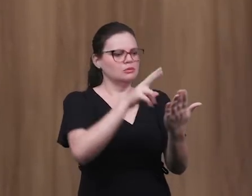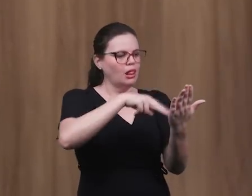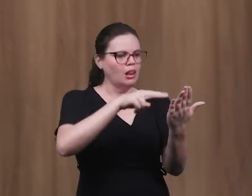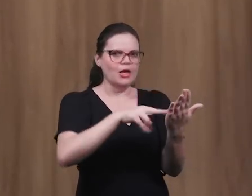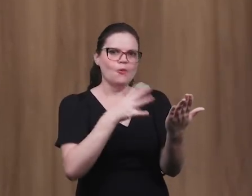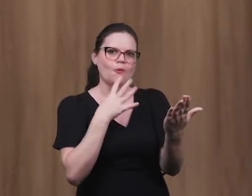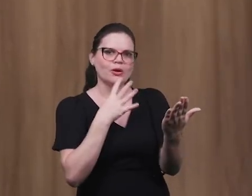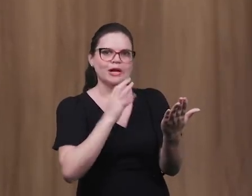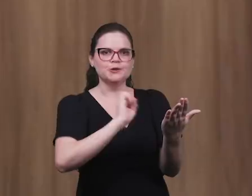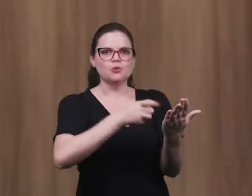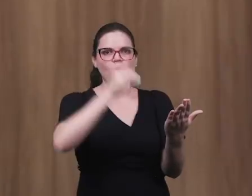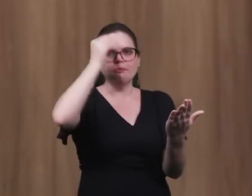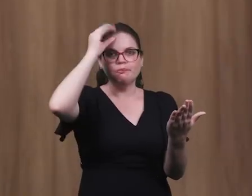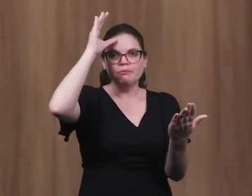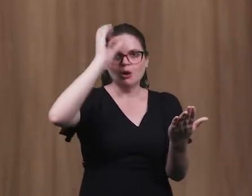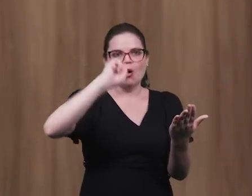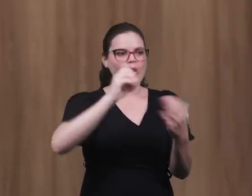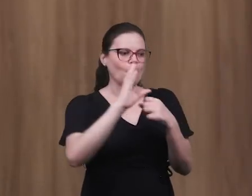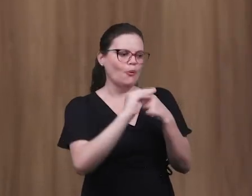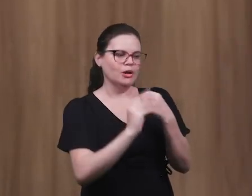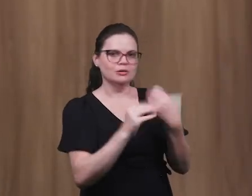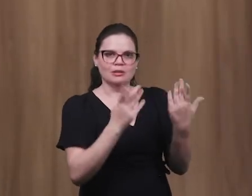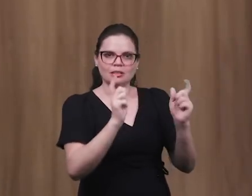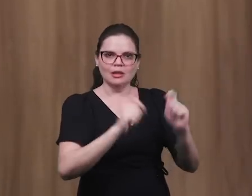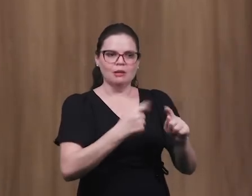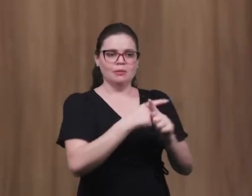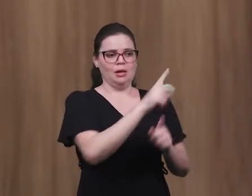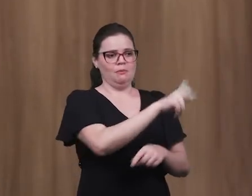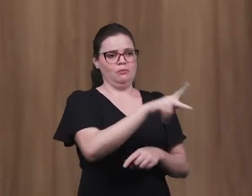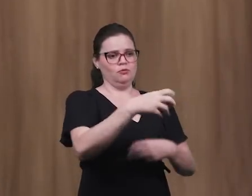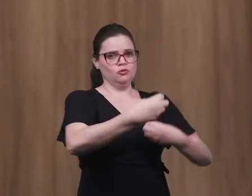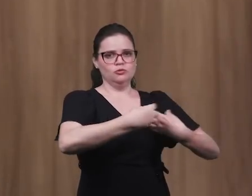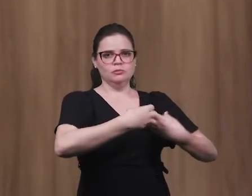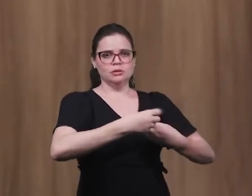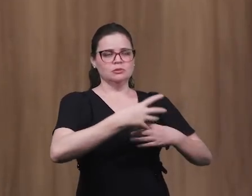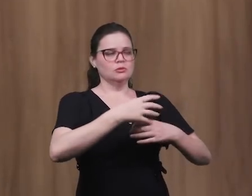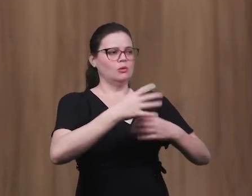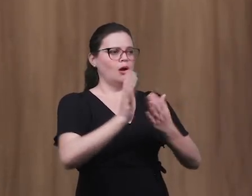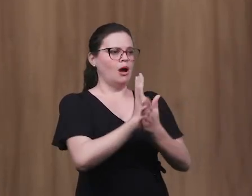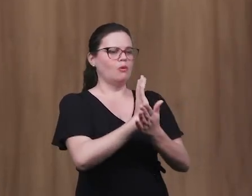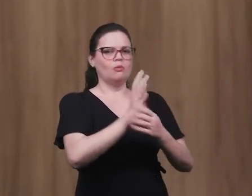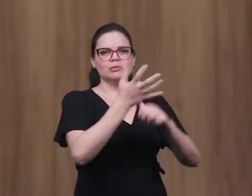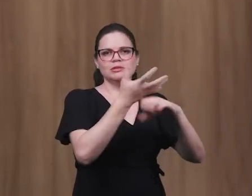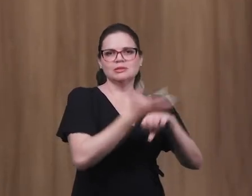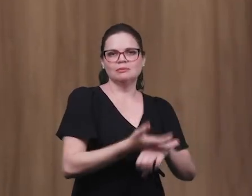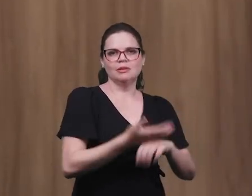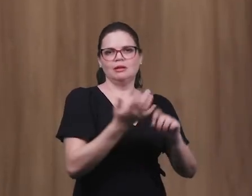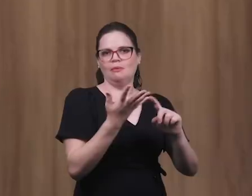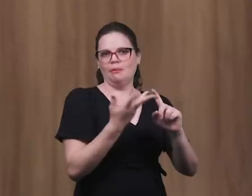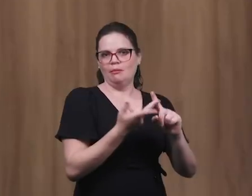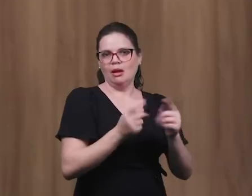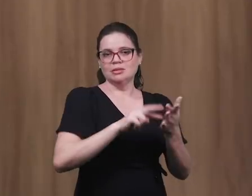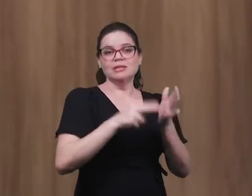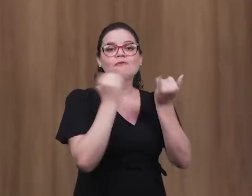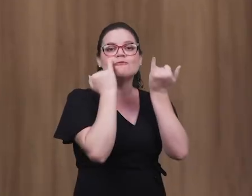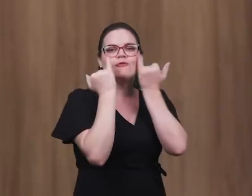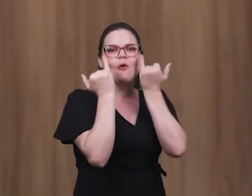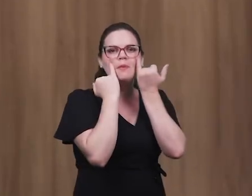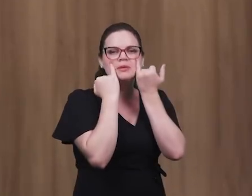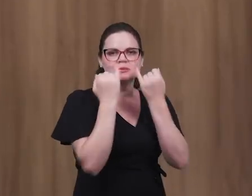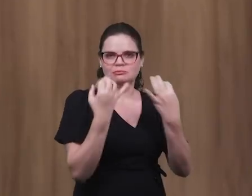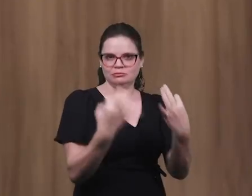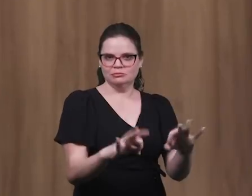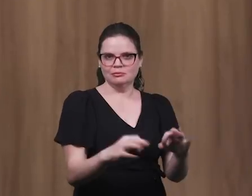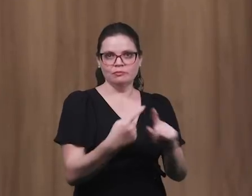livro, até mesmo um professor que ensina uma determinada situação, mas o conhecimento ele